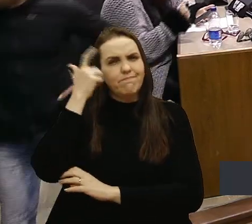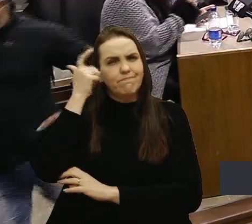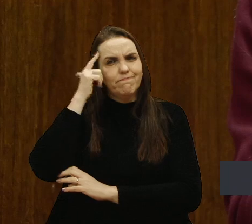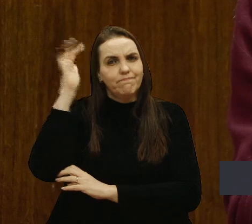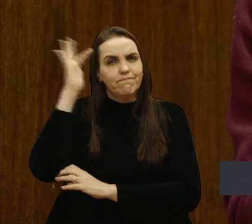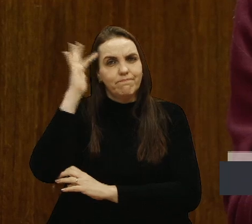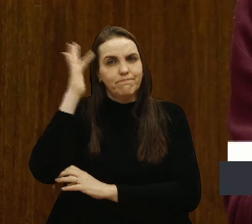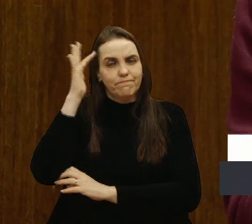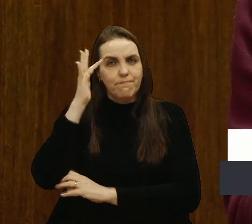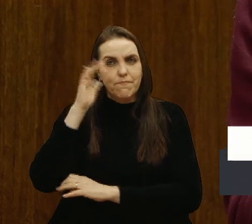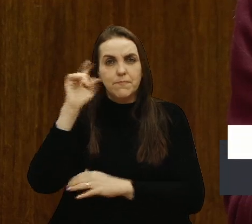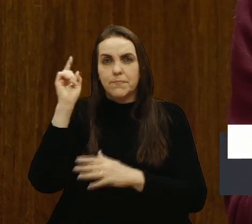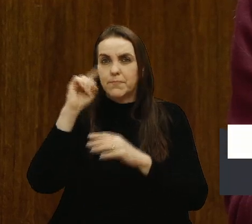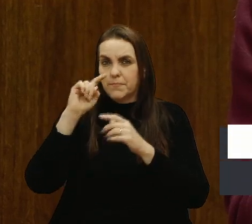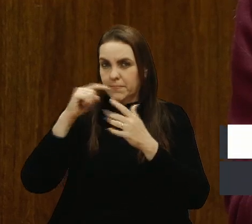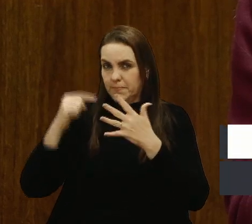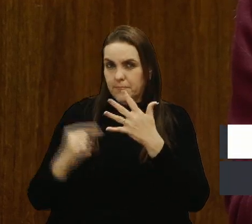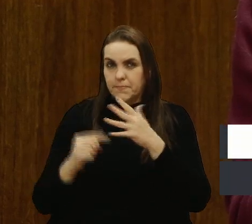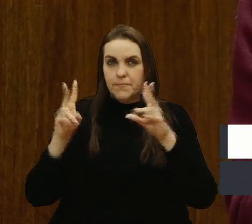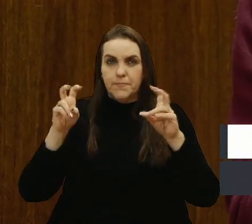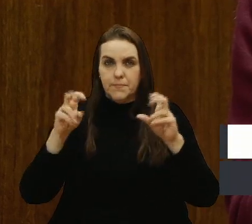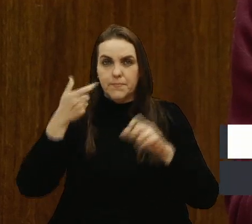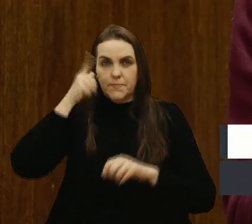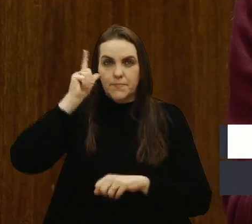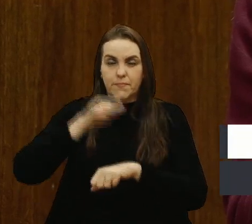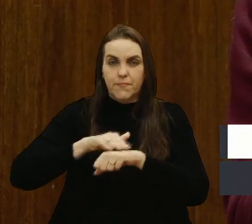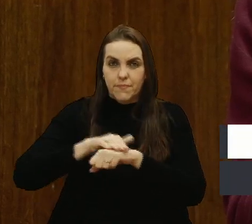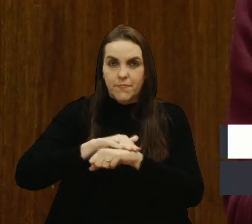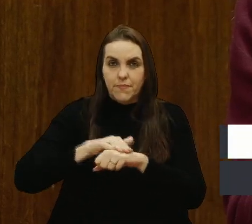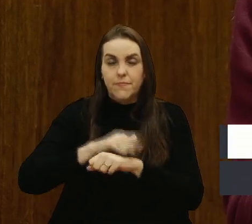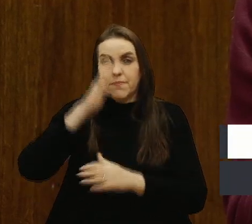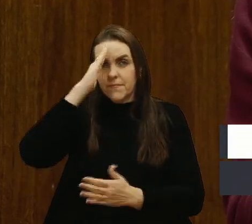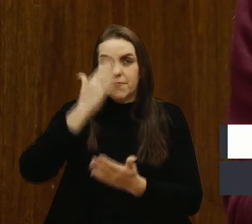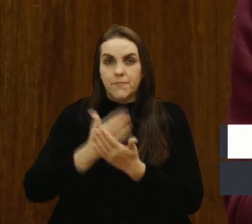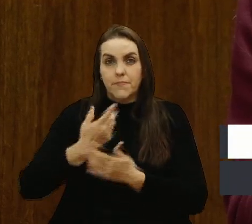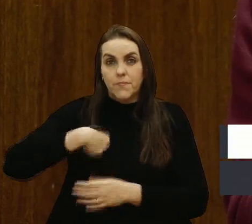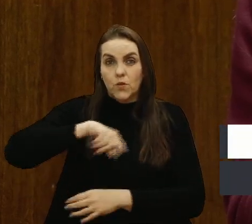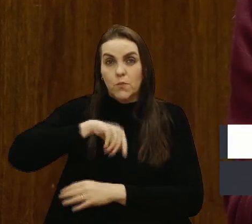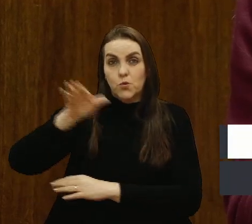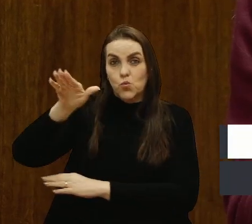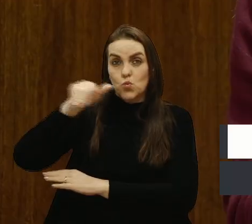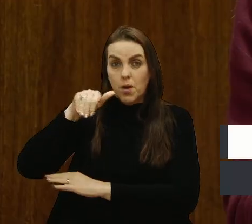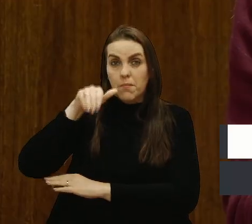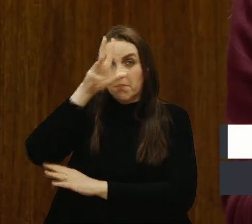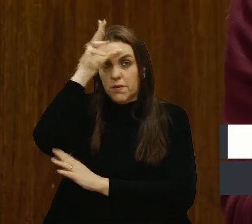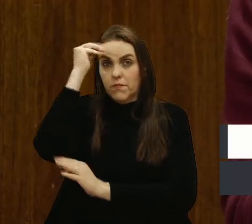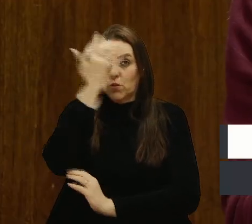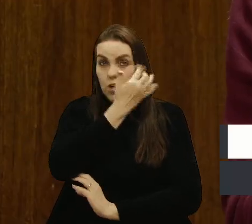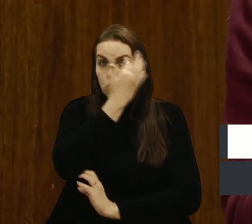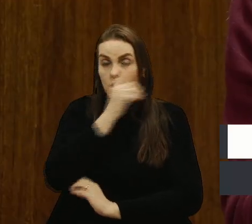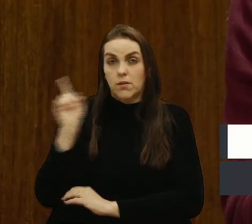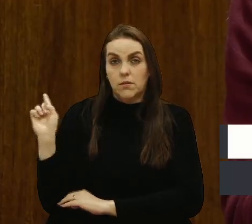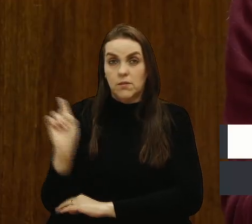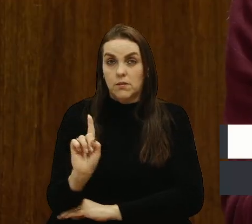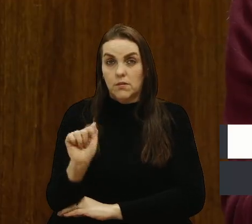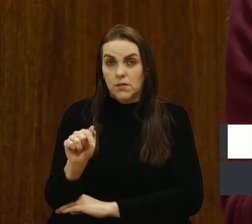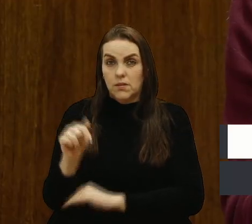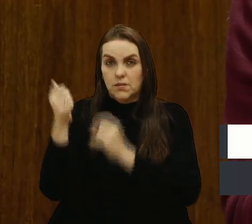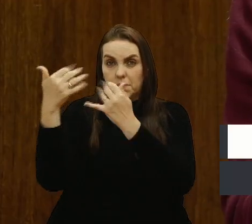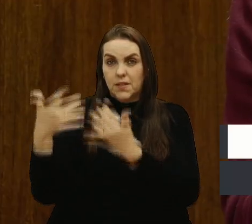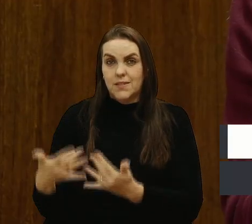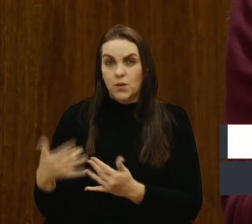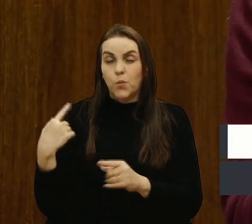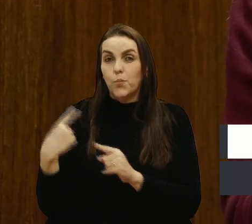sobre essas questões que nós conversamos ontem e eu acho que nós deveríamos convocar o prefeito para vir dar explicação. Estava pensando porque nós